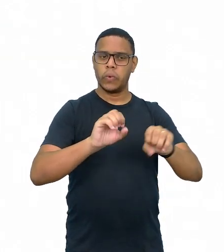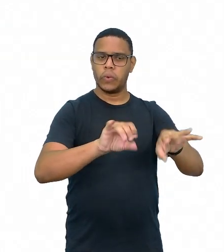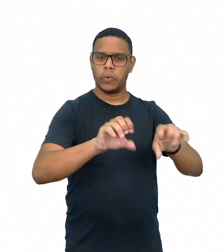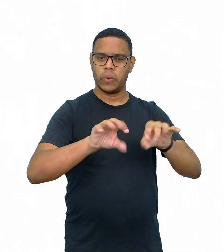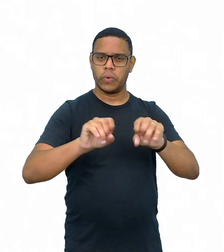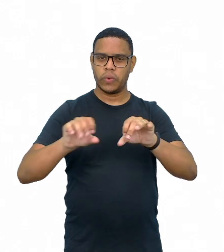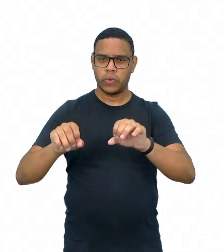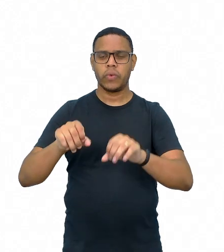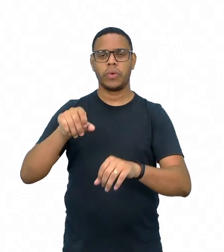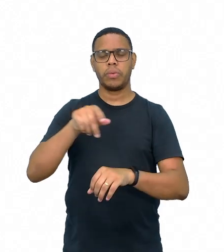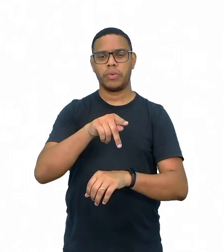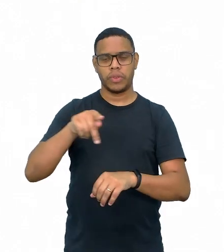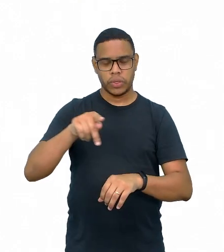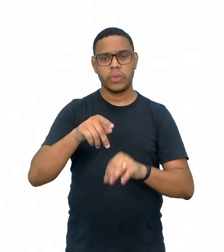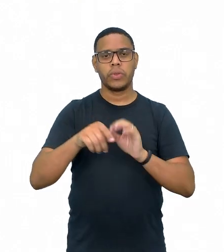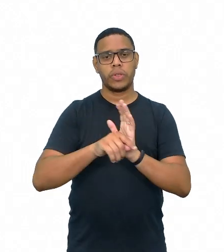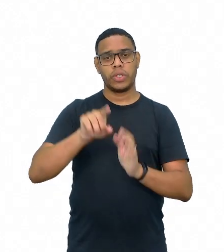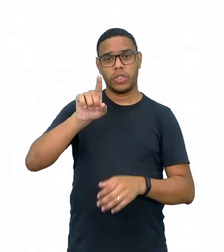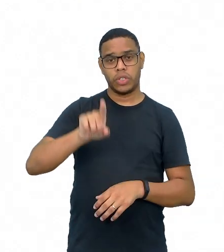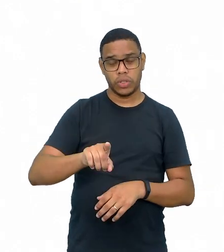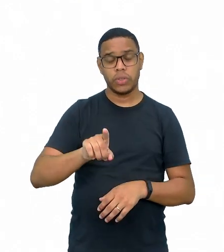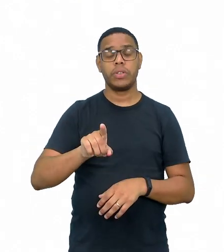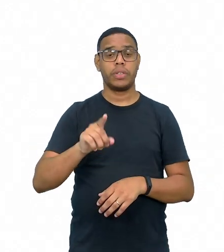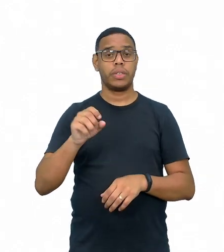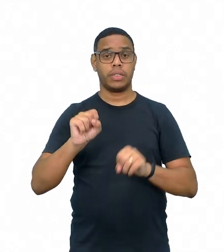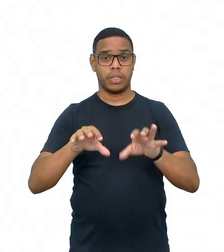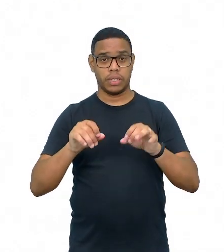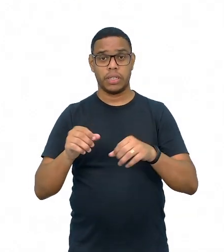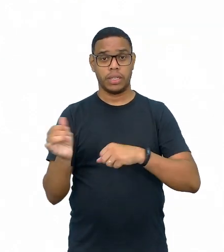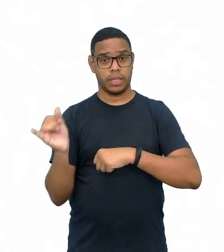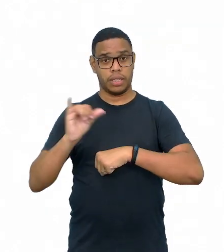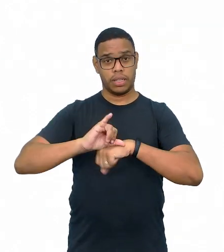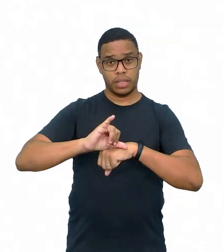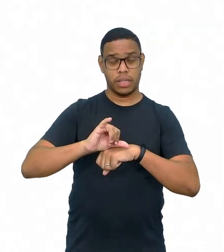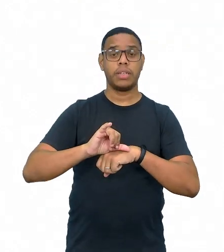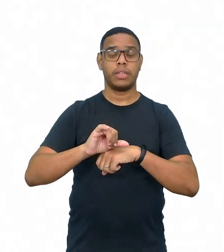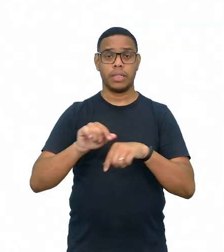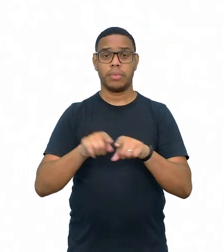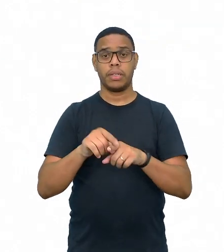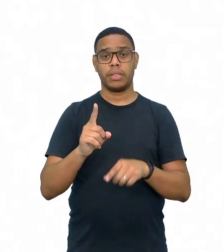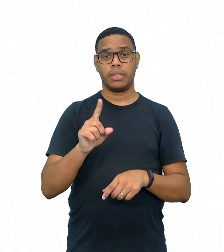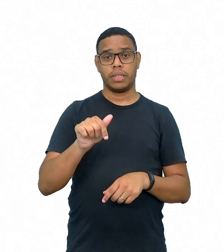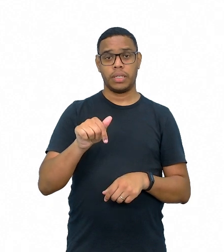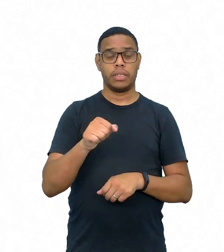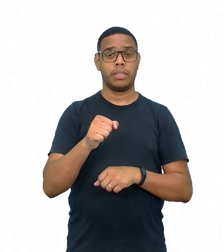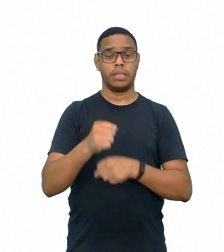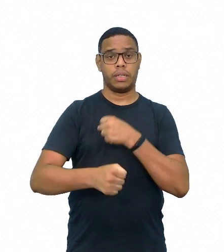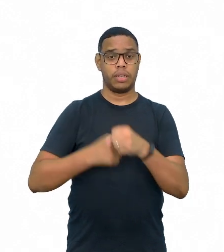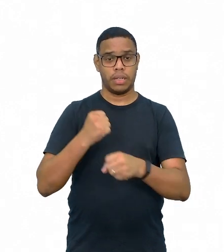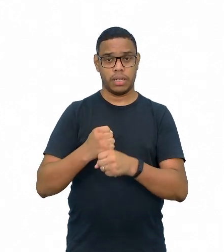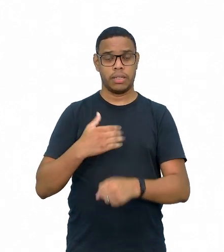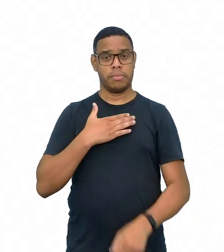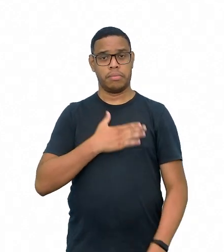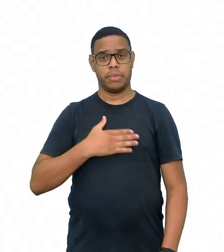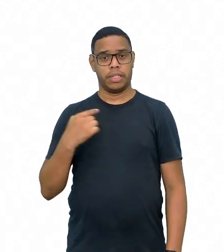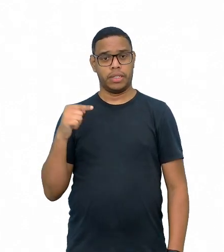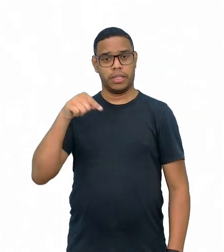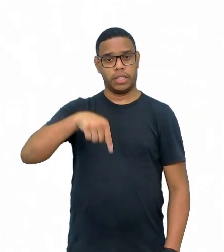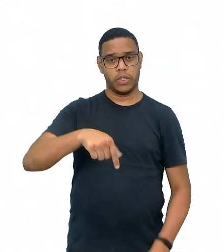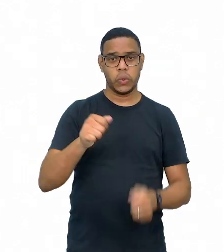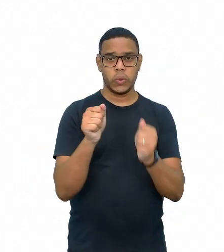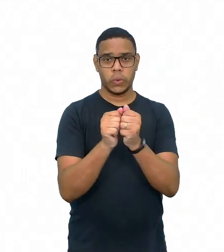de uma diretoria de ensino aqui da capital durante também 17 anos, e é um prazer muito grande estar aqui com todos